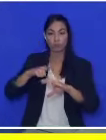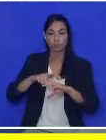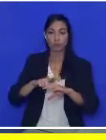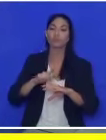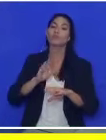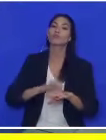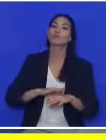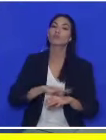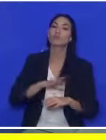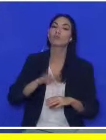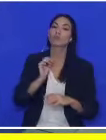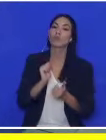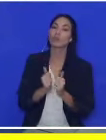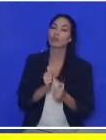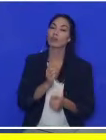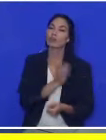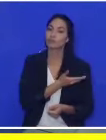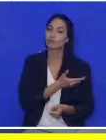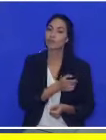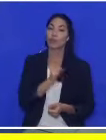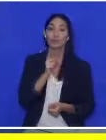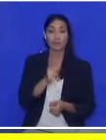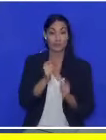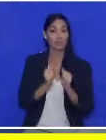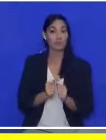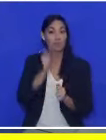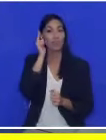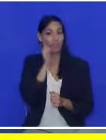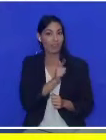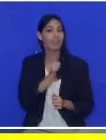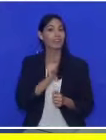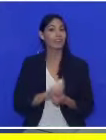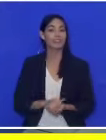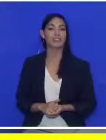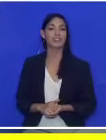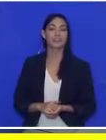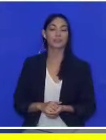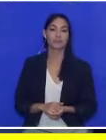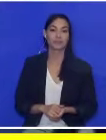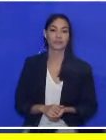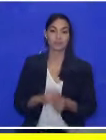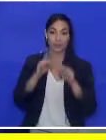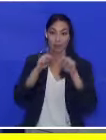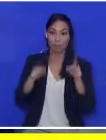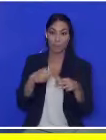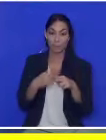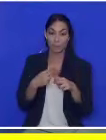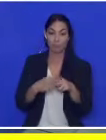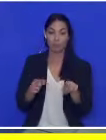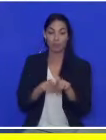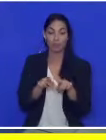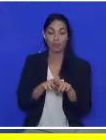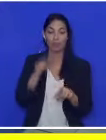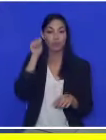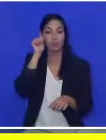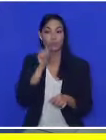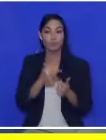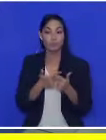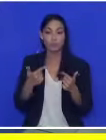Time do Coração. Ainda não acabou, você tem chances de ganhar na Time Mania. Por favor, Walter, nosso colega da Caixa, Beth, nossa garota da